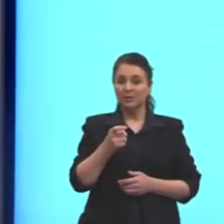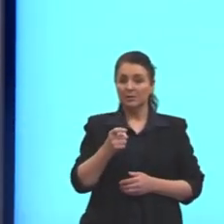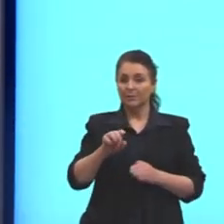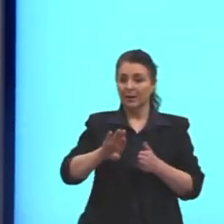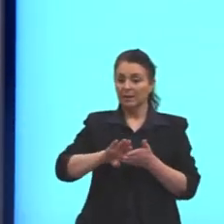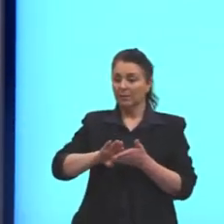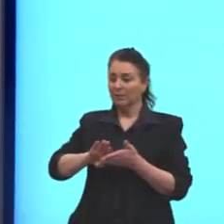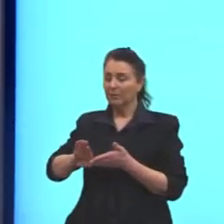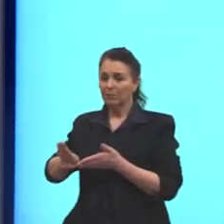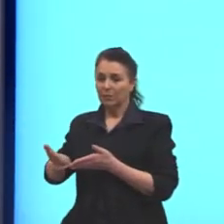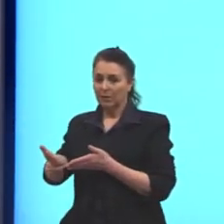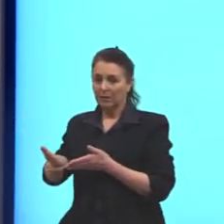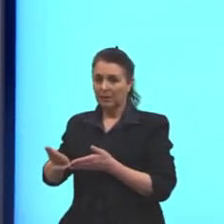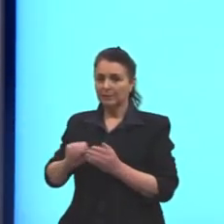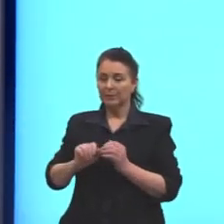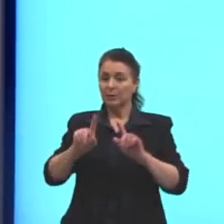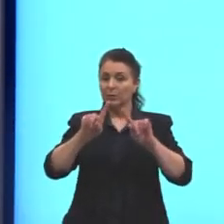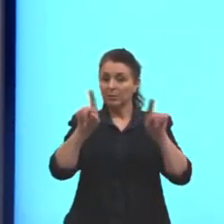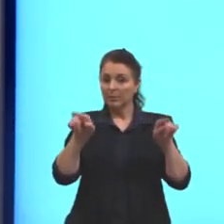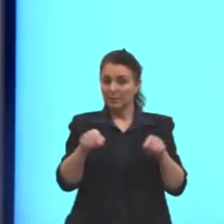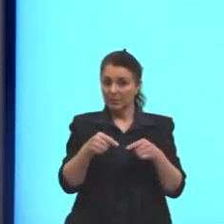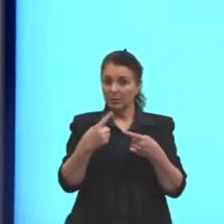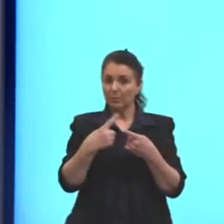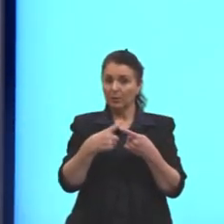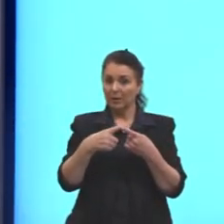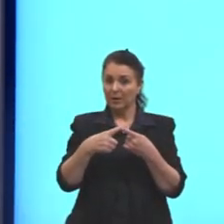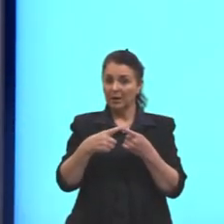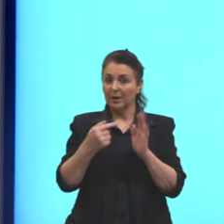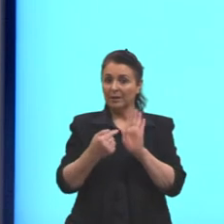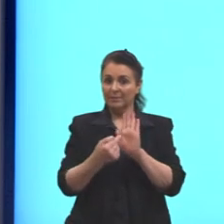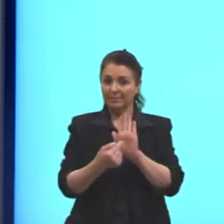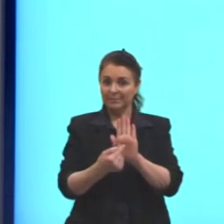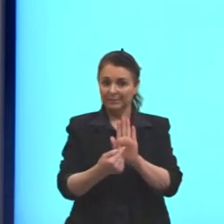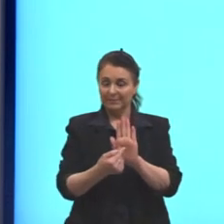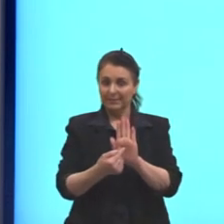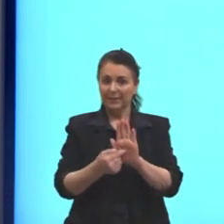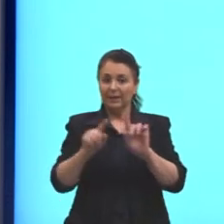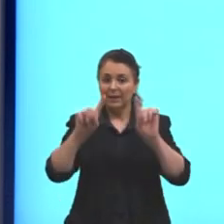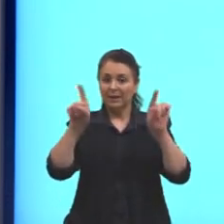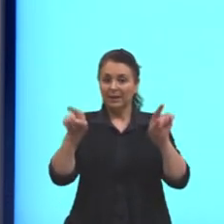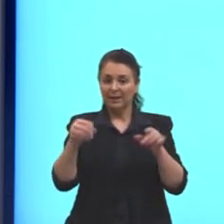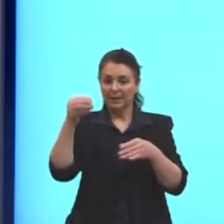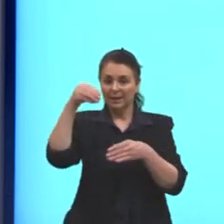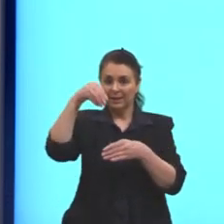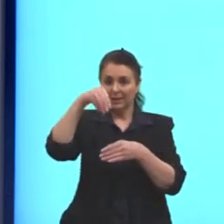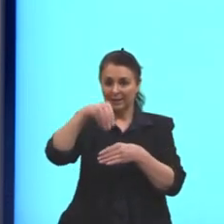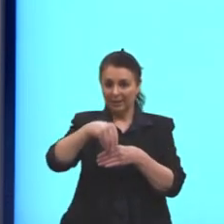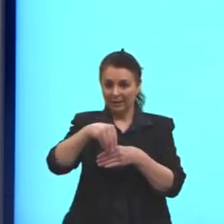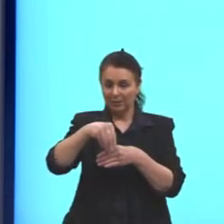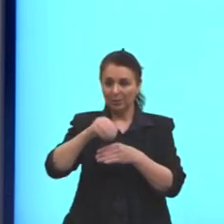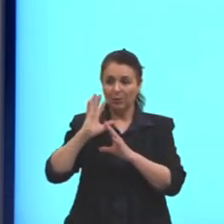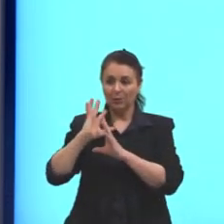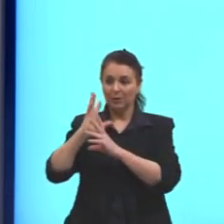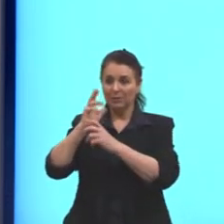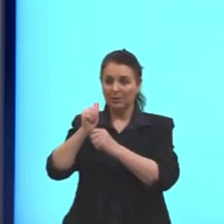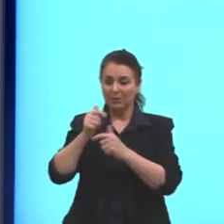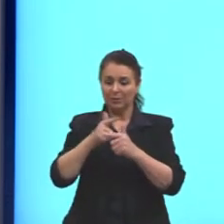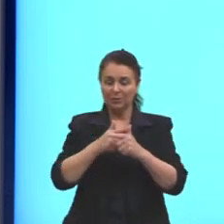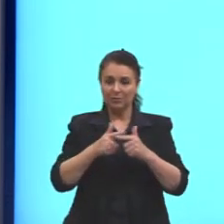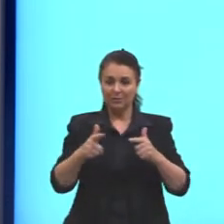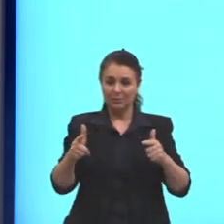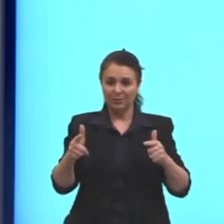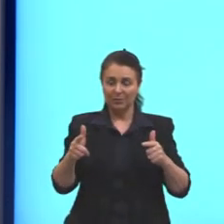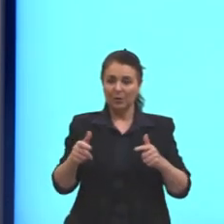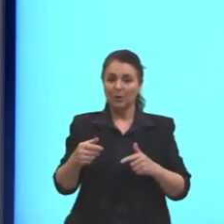né porque ele foi colocado em evidência dentro do parênteses nós vamos colocar agora o resultado da divisão